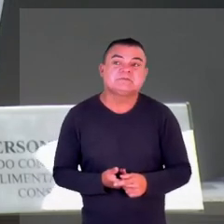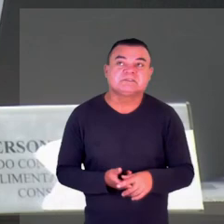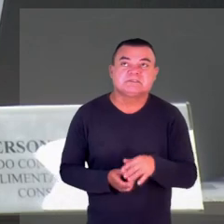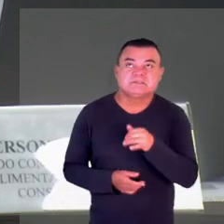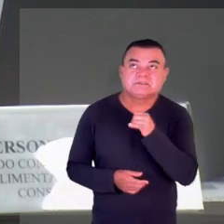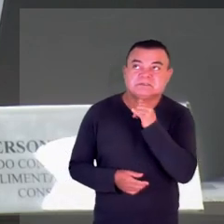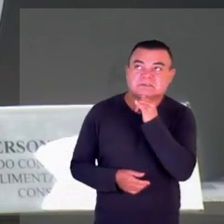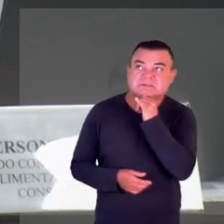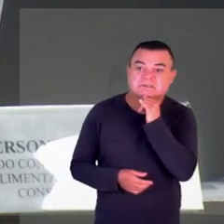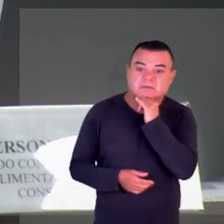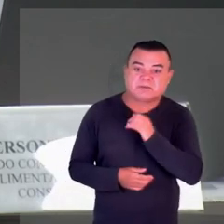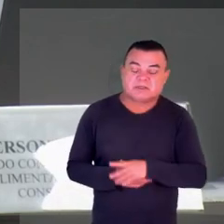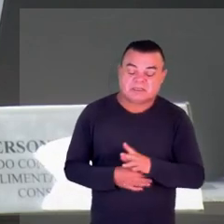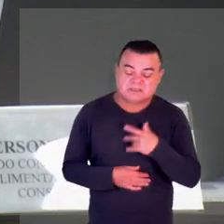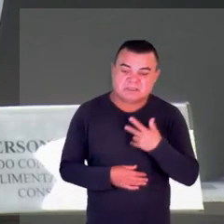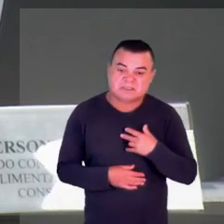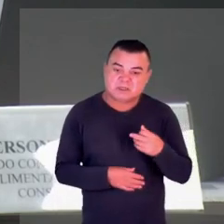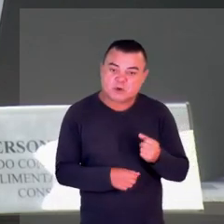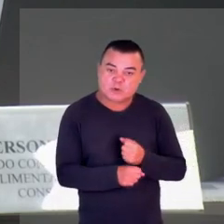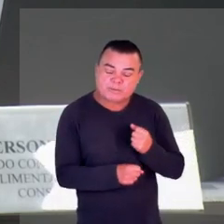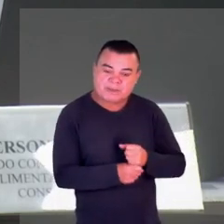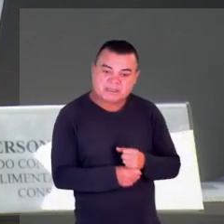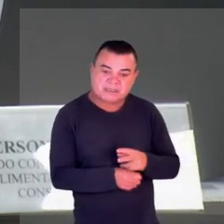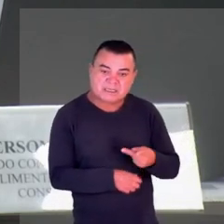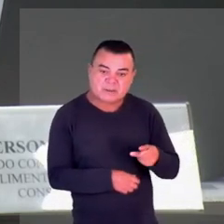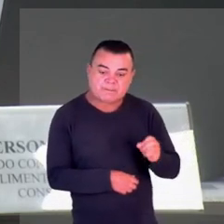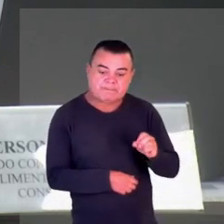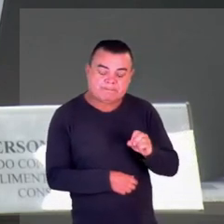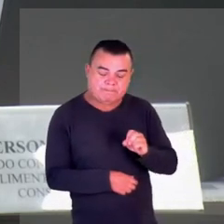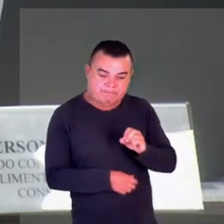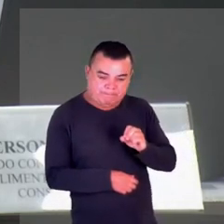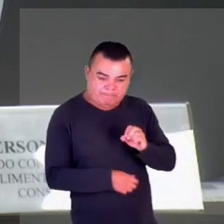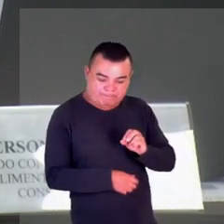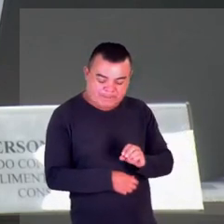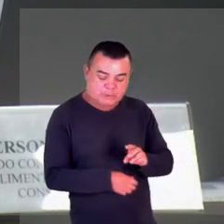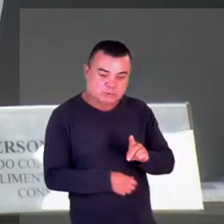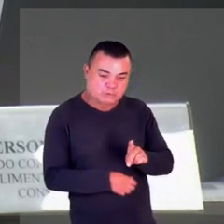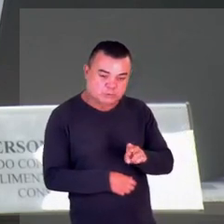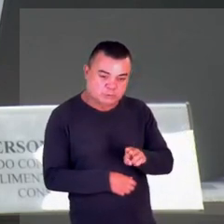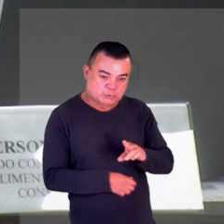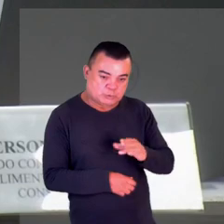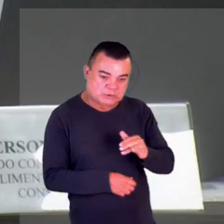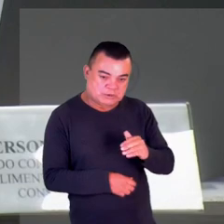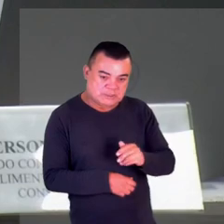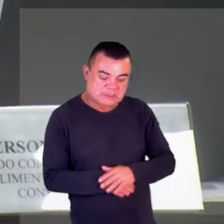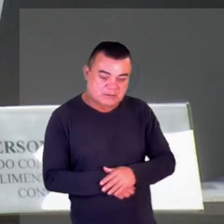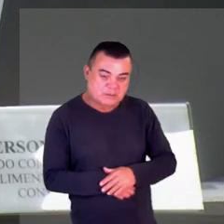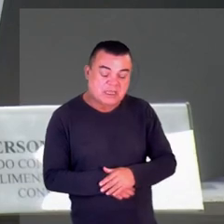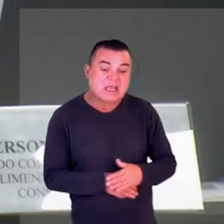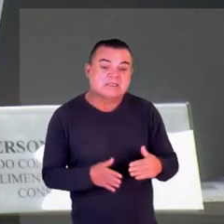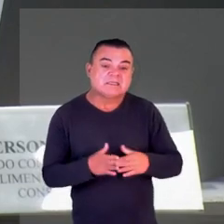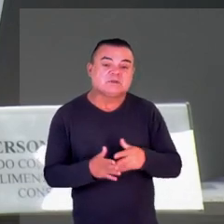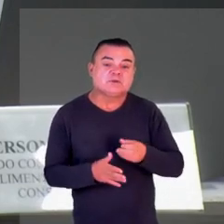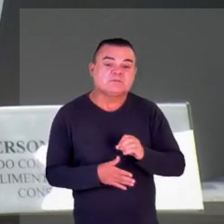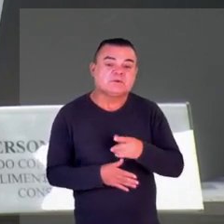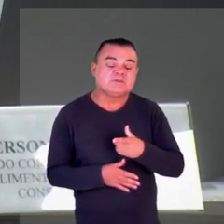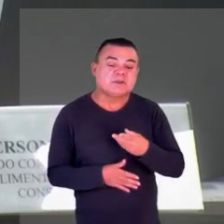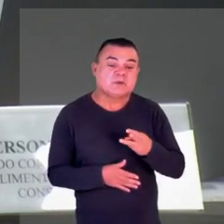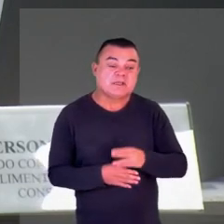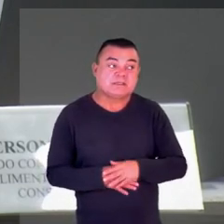eh a produção e há uma uma previsão de até 2050 tem um aumento de 70% da produção de